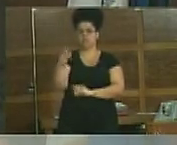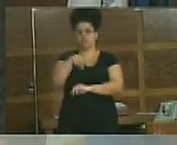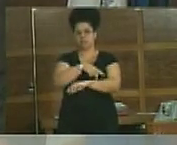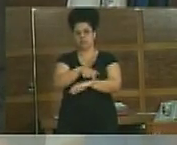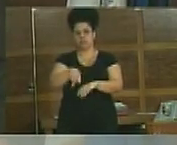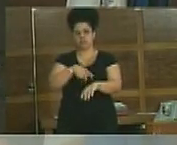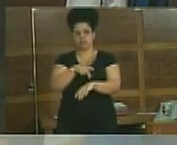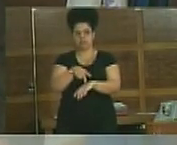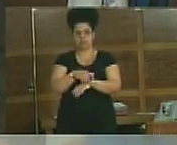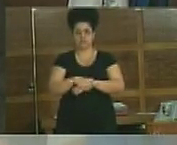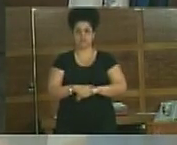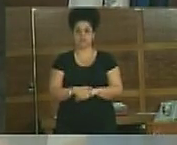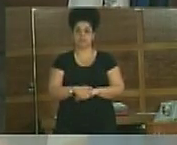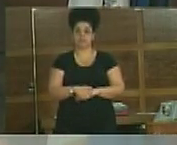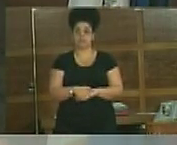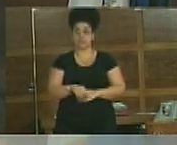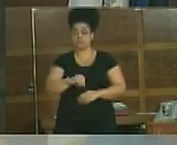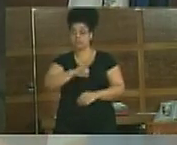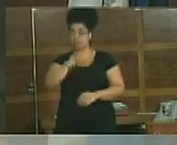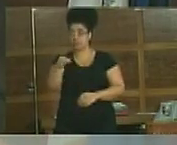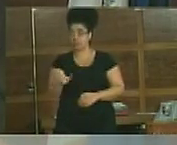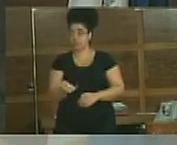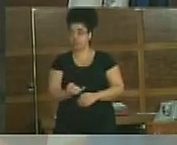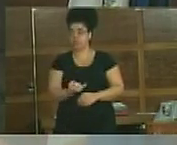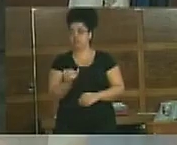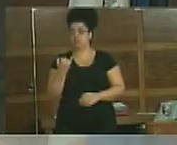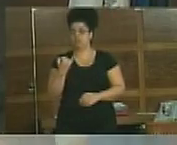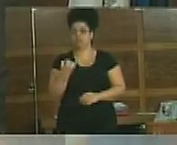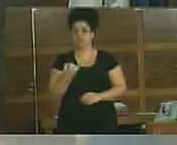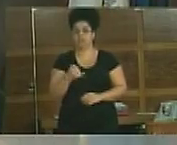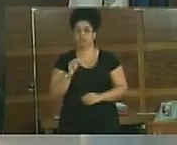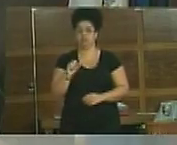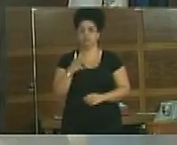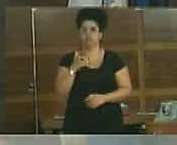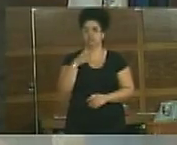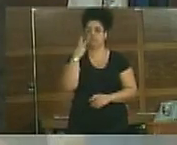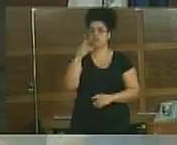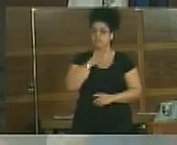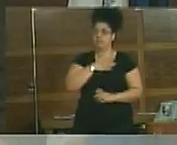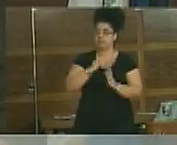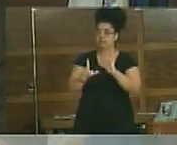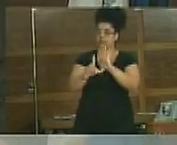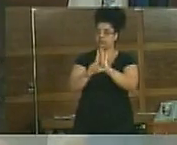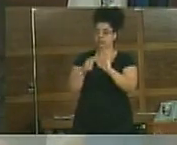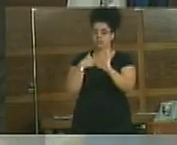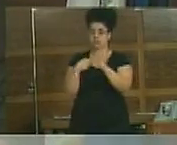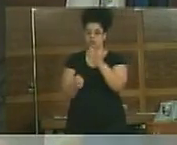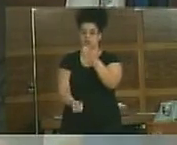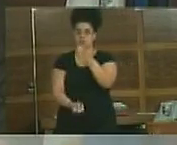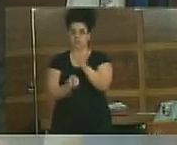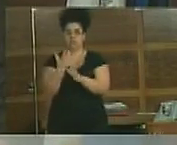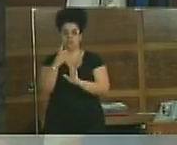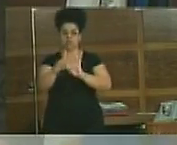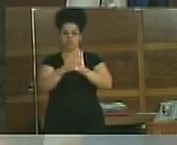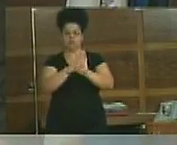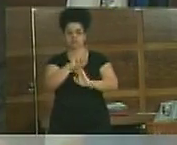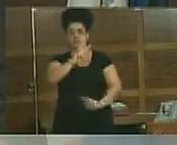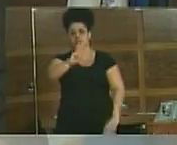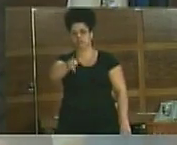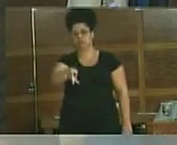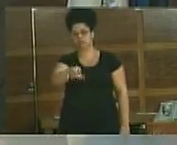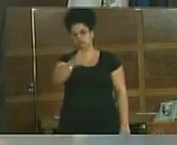E aproveitando essa oportunidade, falar da minha lei que eu criei, né? Que é a Lei